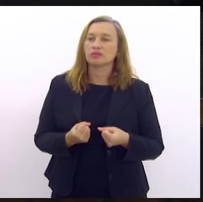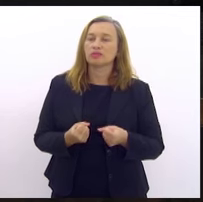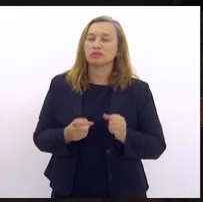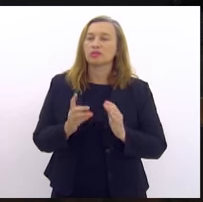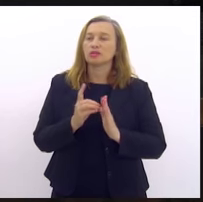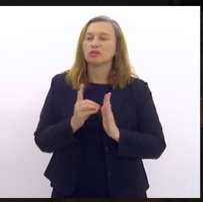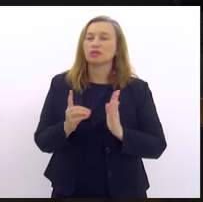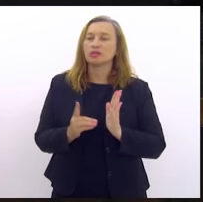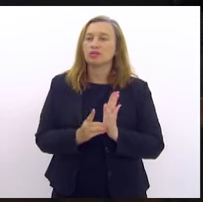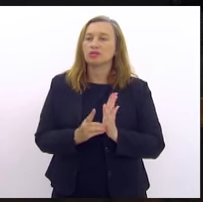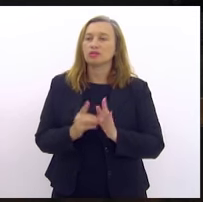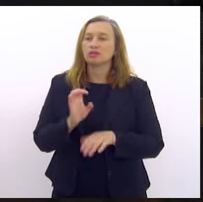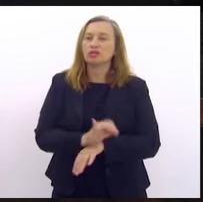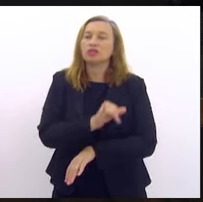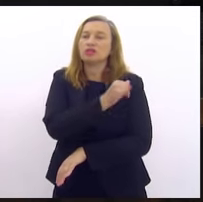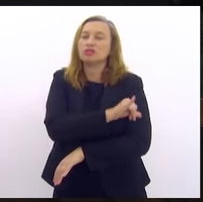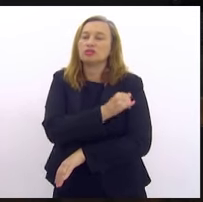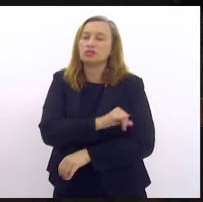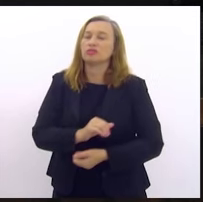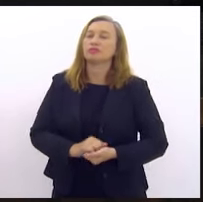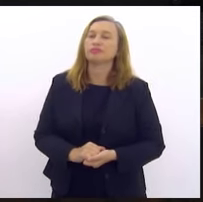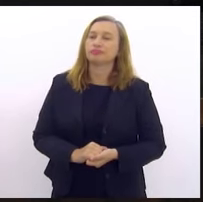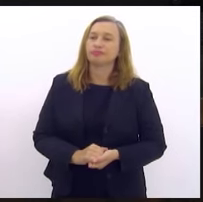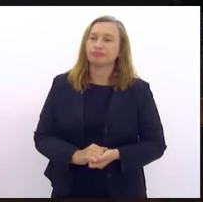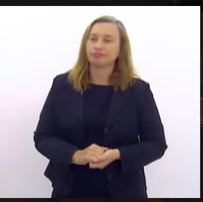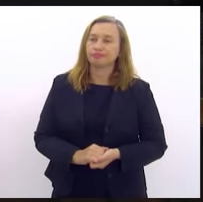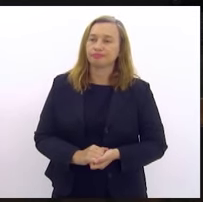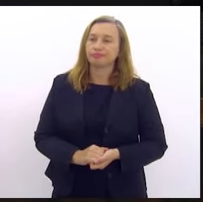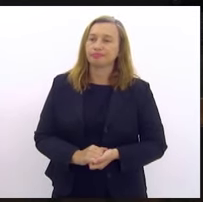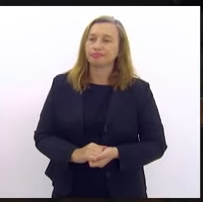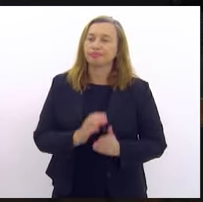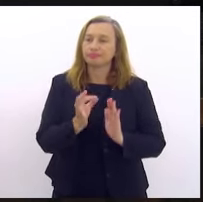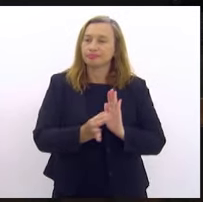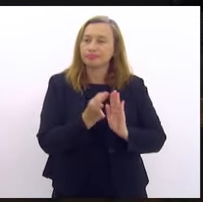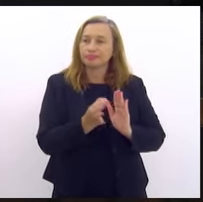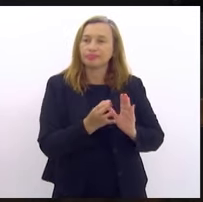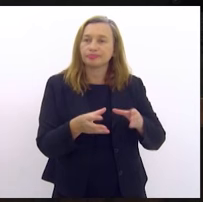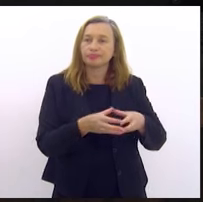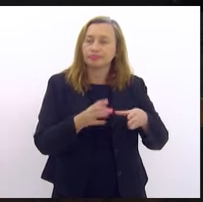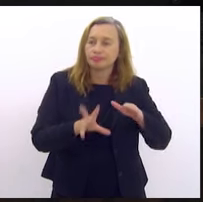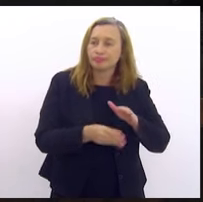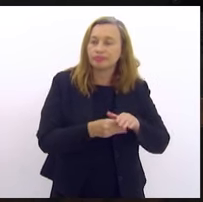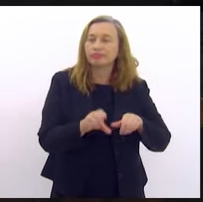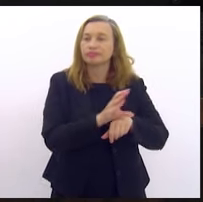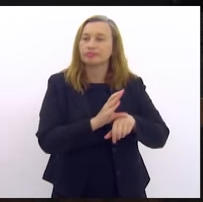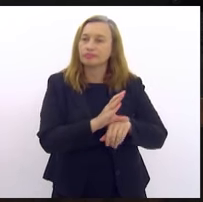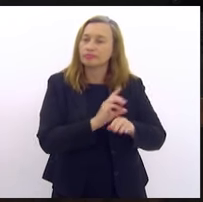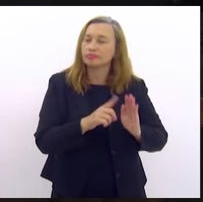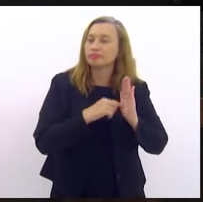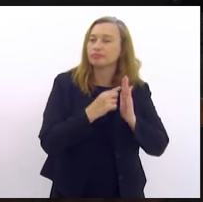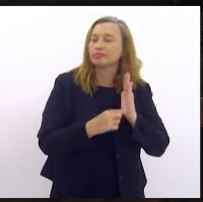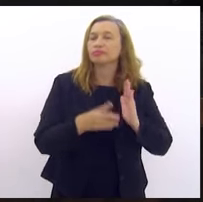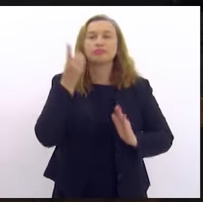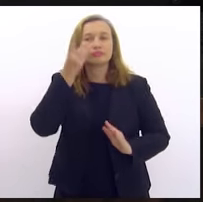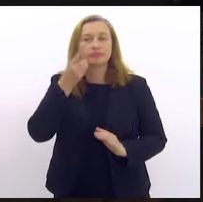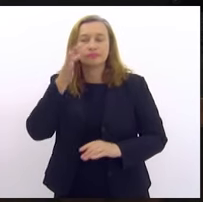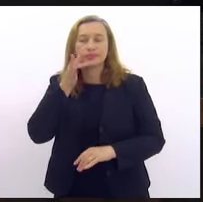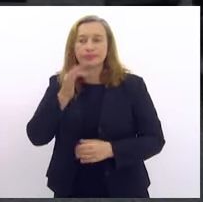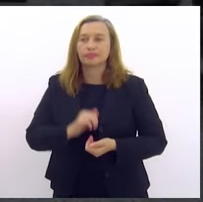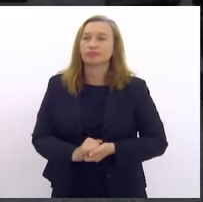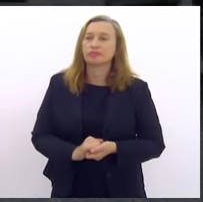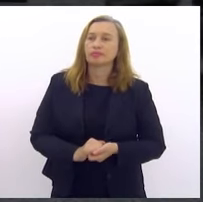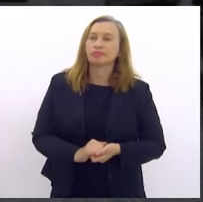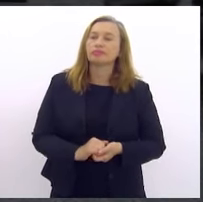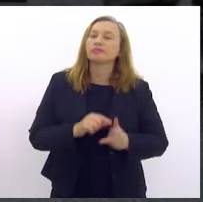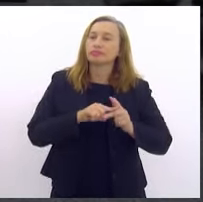Trânsito do Estado do Rio de Janeiro, DETRAN-RJ. Pendendo de parecer da Comissão de Emendas Constitucionais e Vetos, deputado Jorge Felipe Neto.